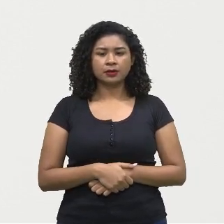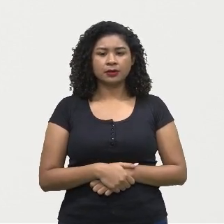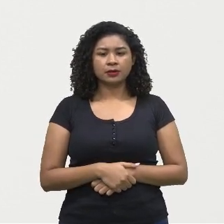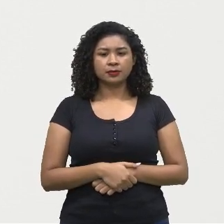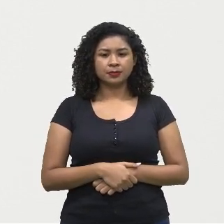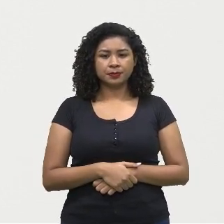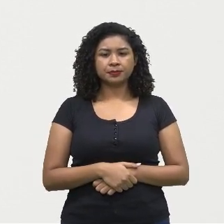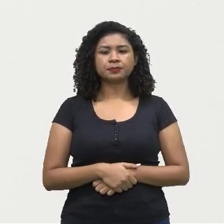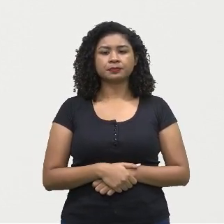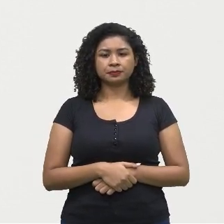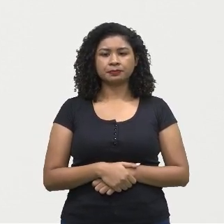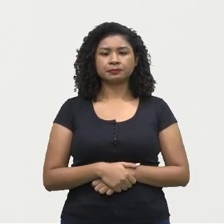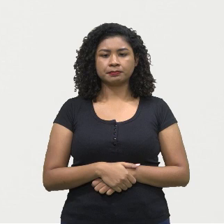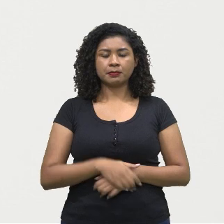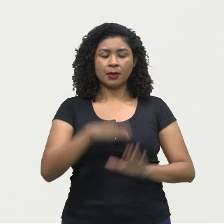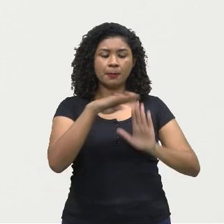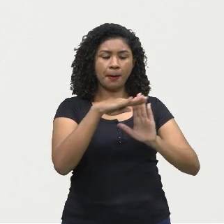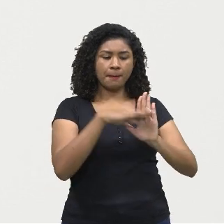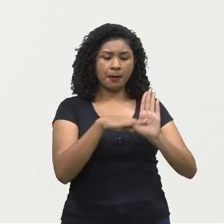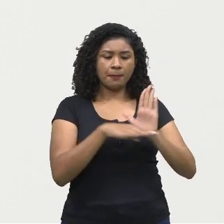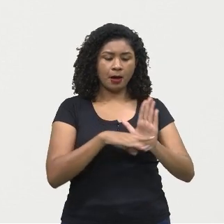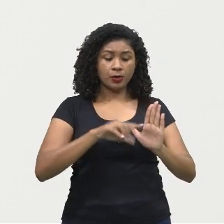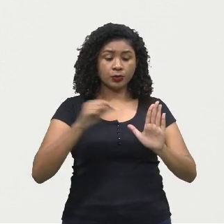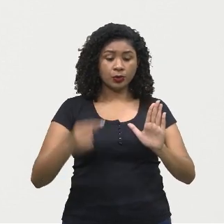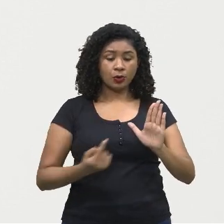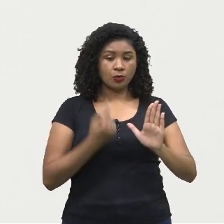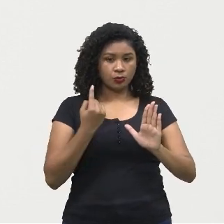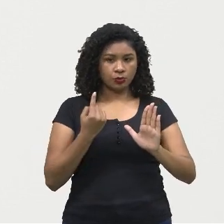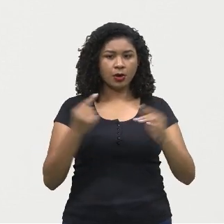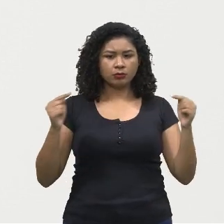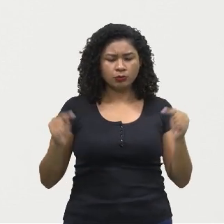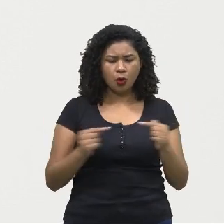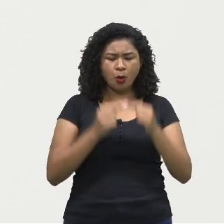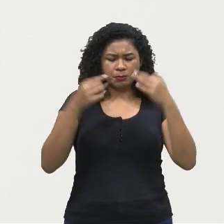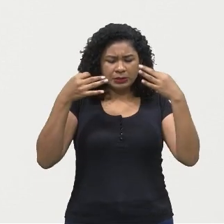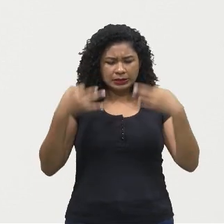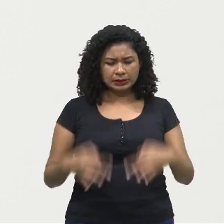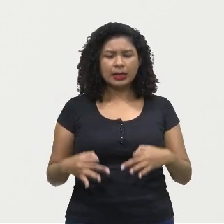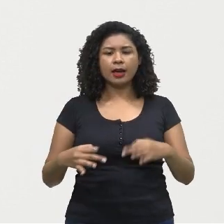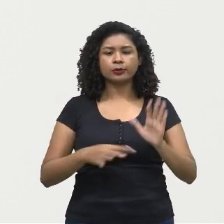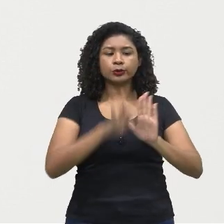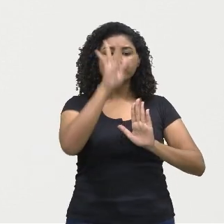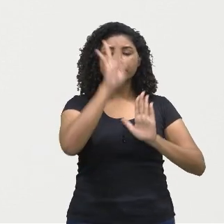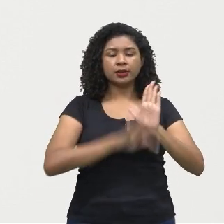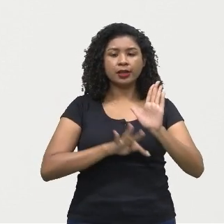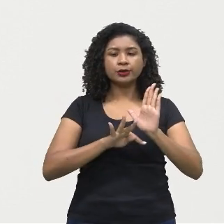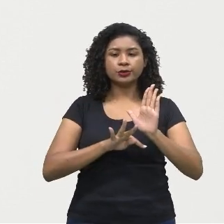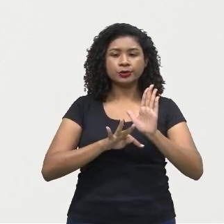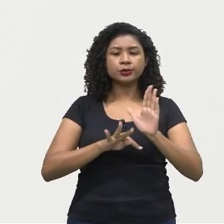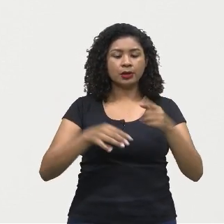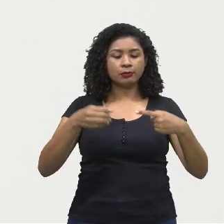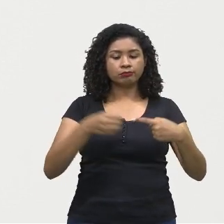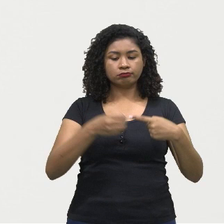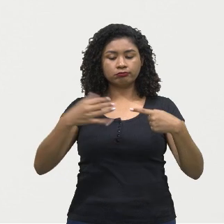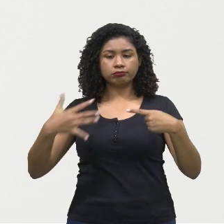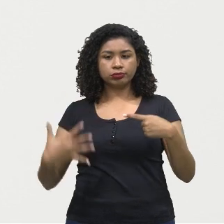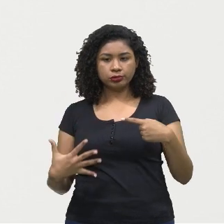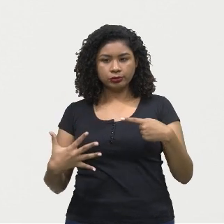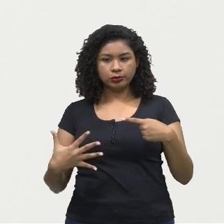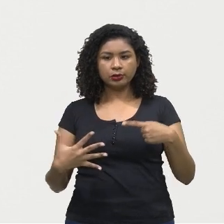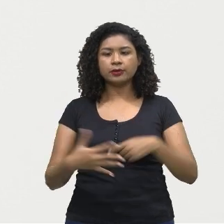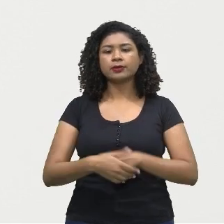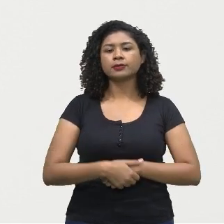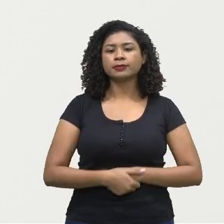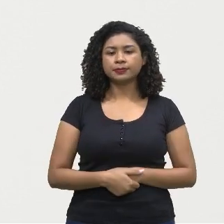qual das afirmações a seguir pode ser relacionada ao tipo textual descrição? Então, vamos lá